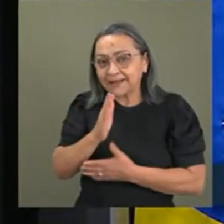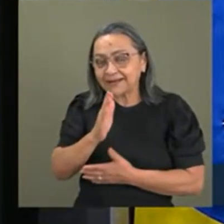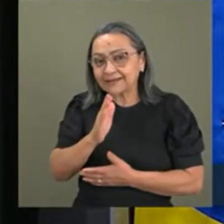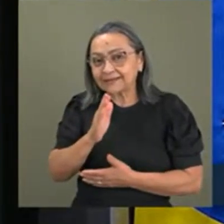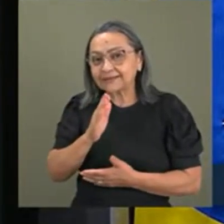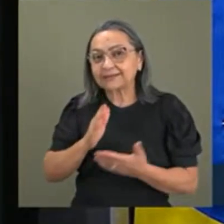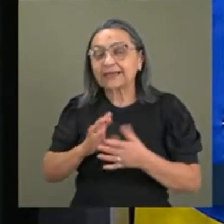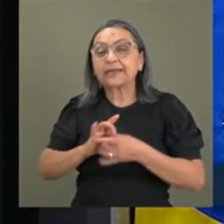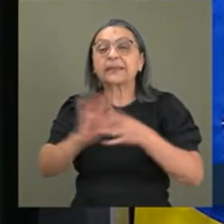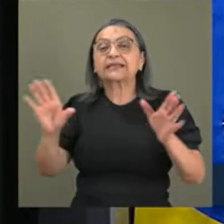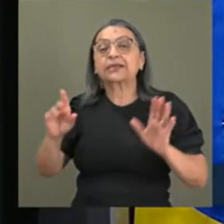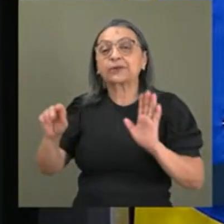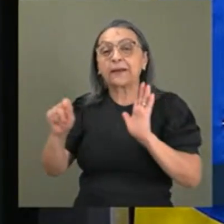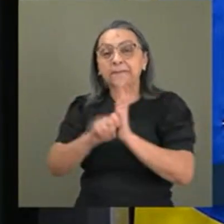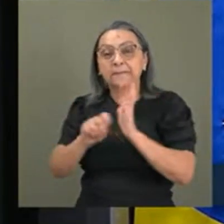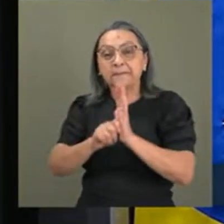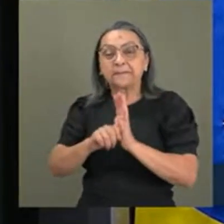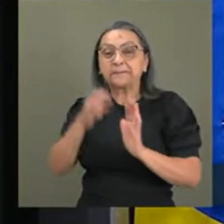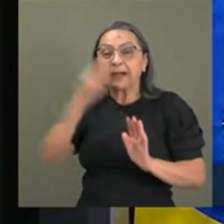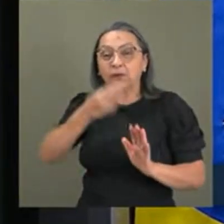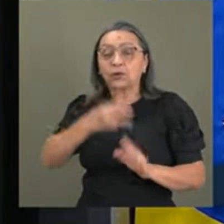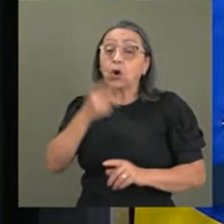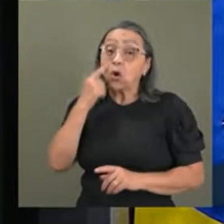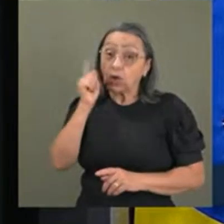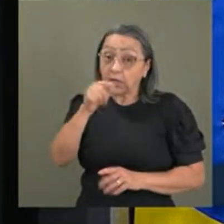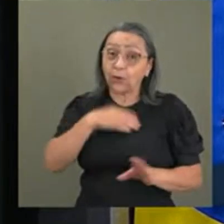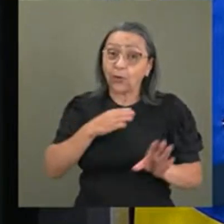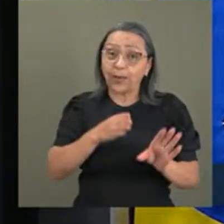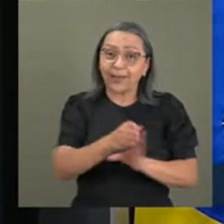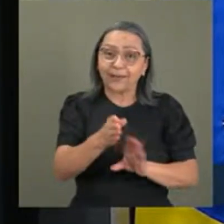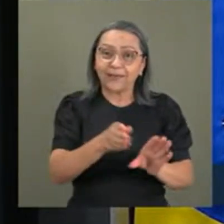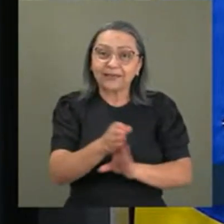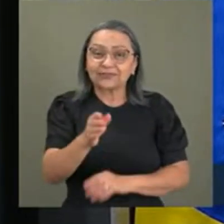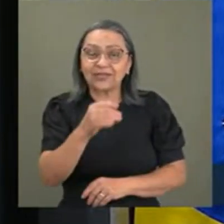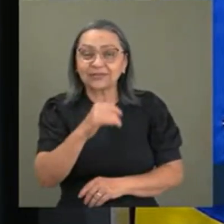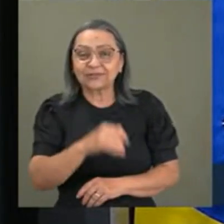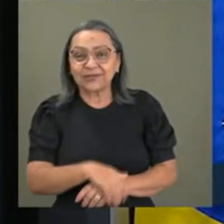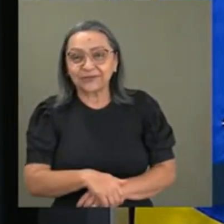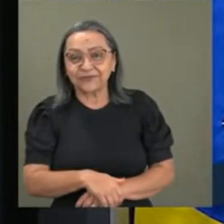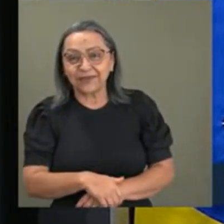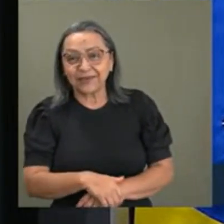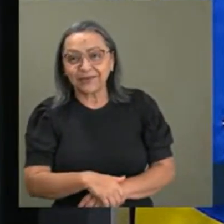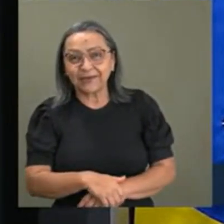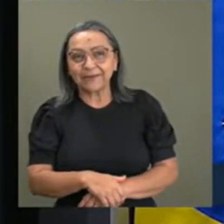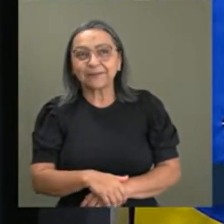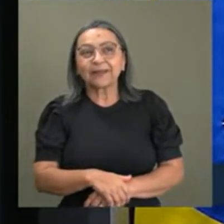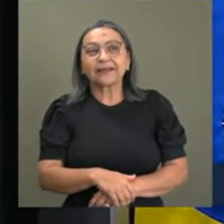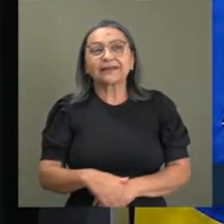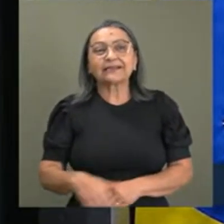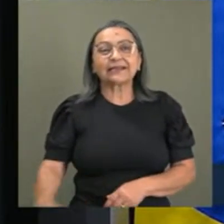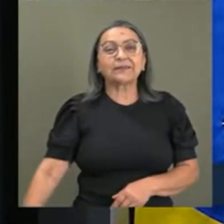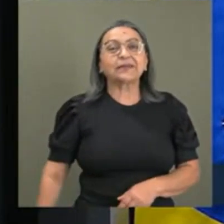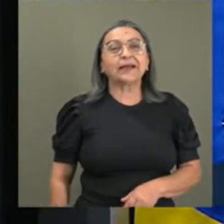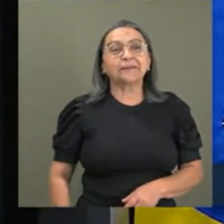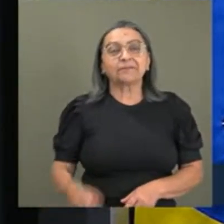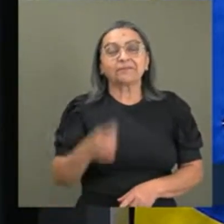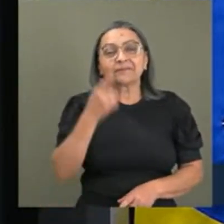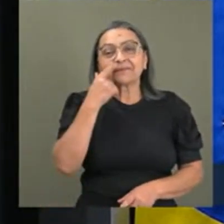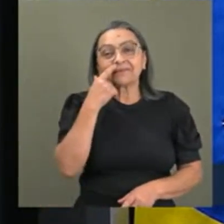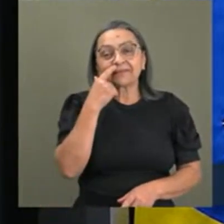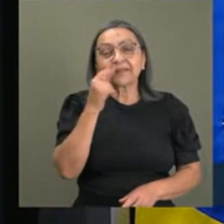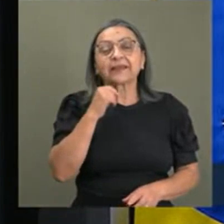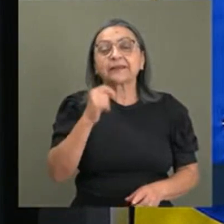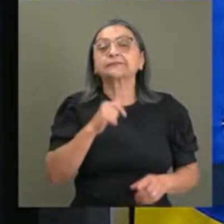da maconha. Olha, eu recomendo a quem está nos assistindo, nos ouvindo, que